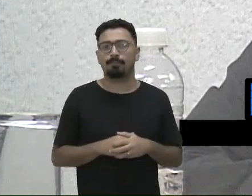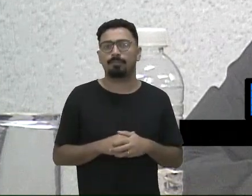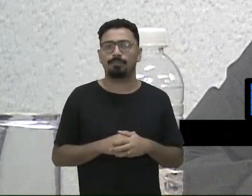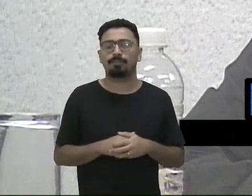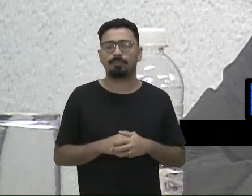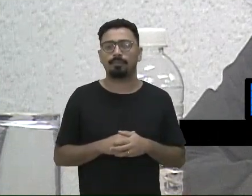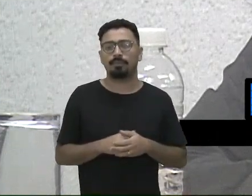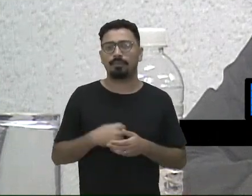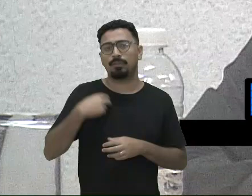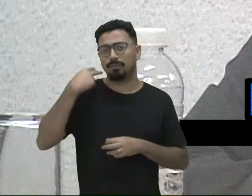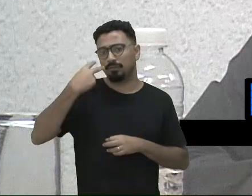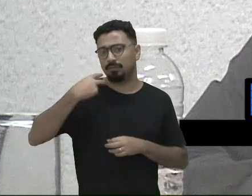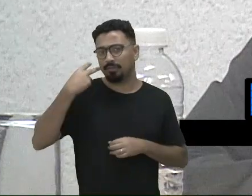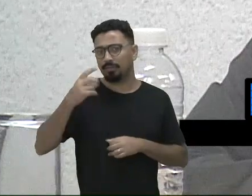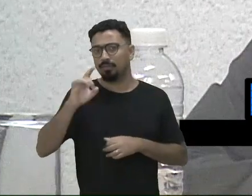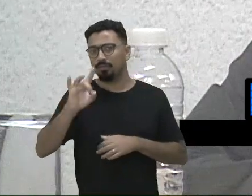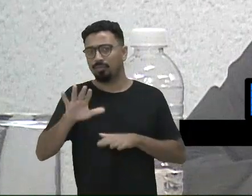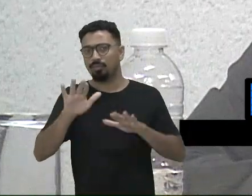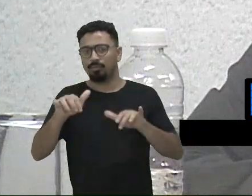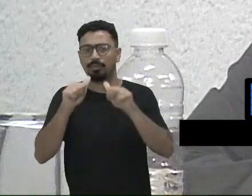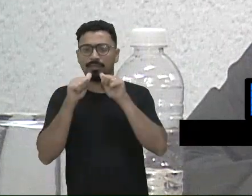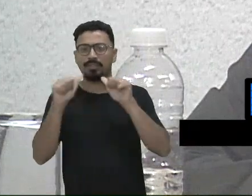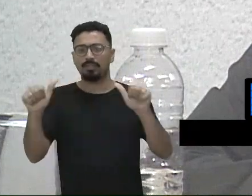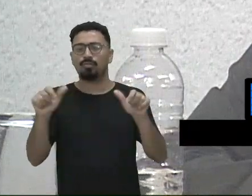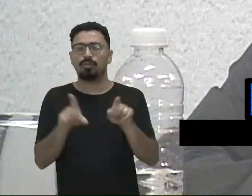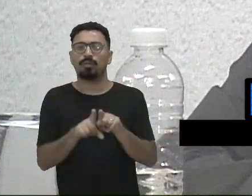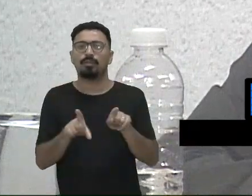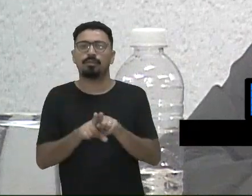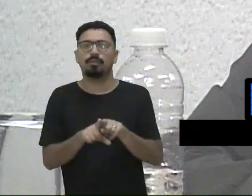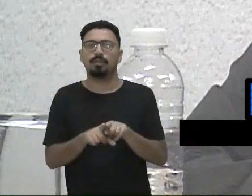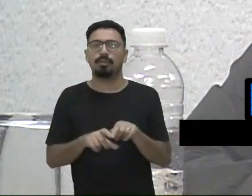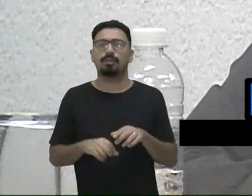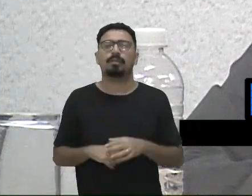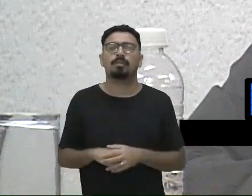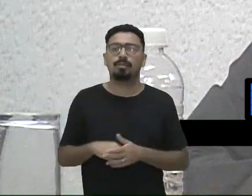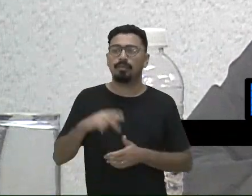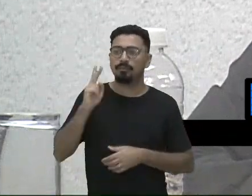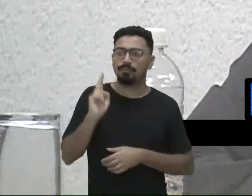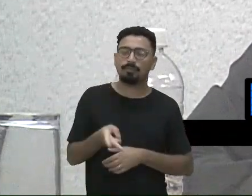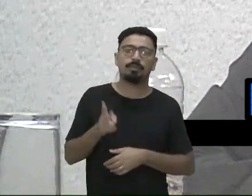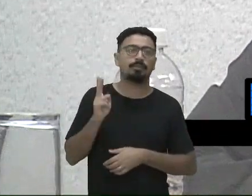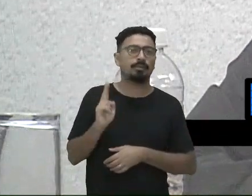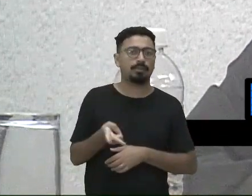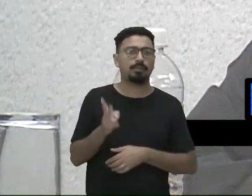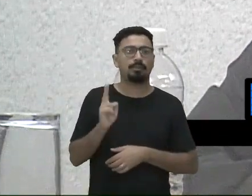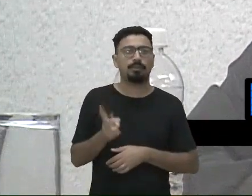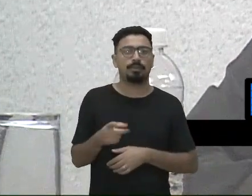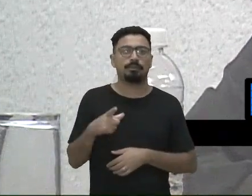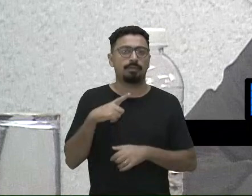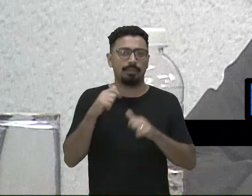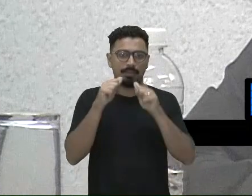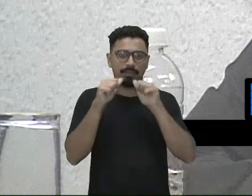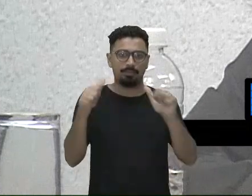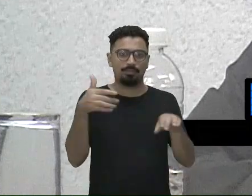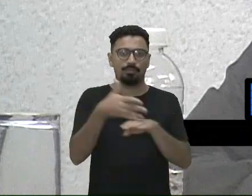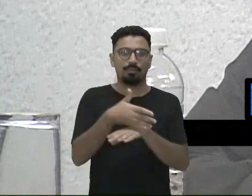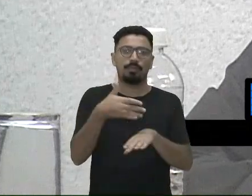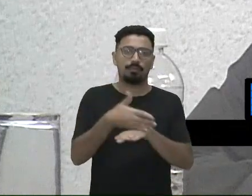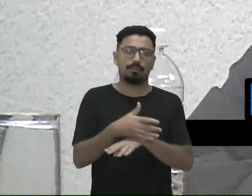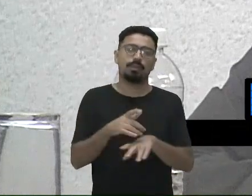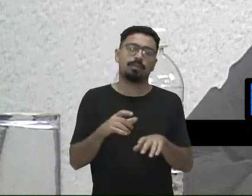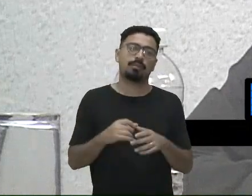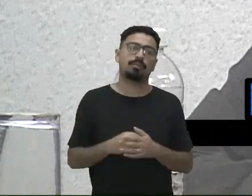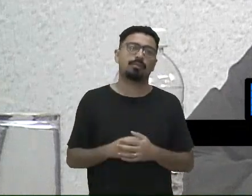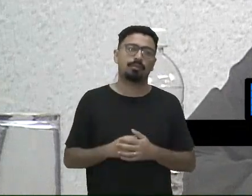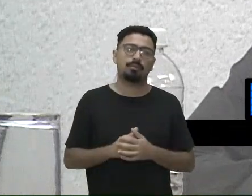dos vereadores, mas da assessoria. Porque todo mandato encaminha assessores para participar das audiências quando